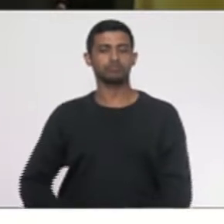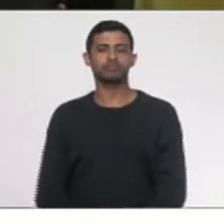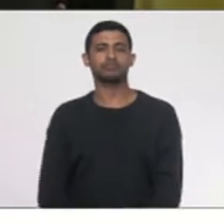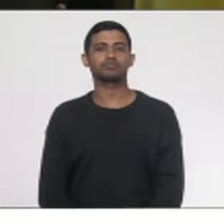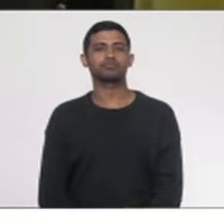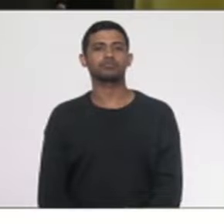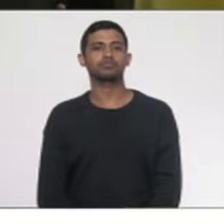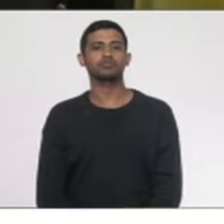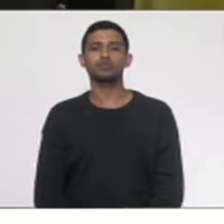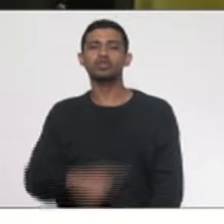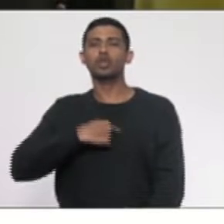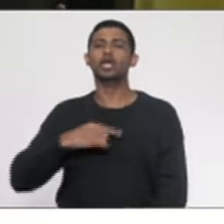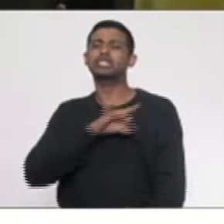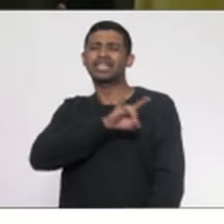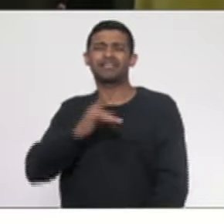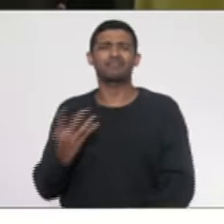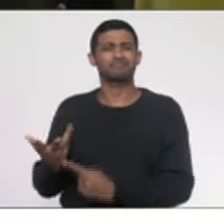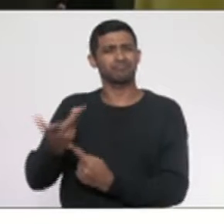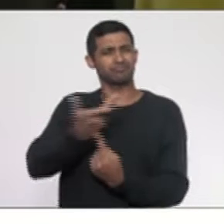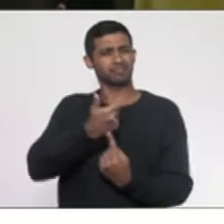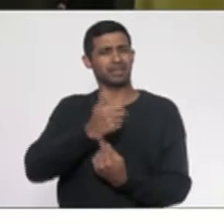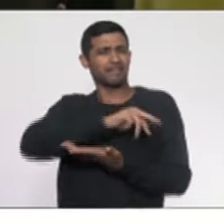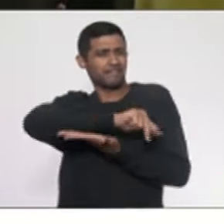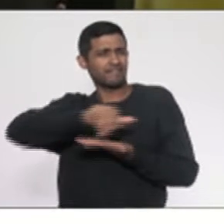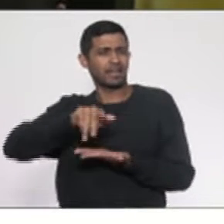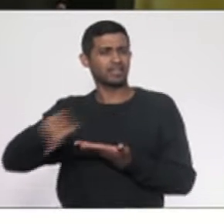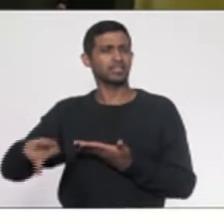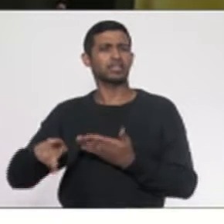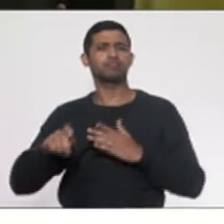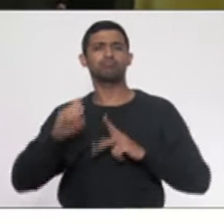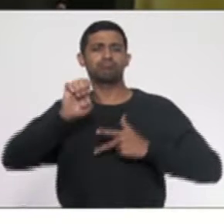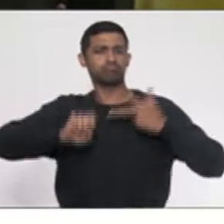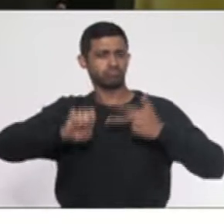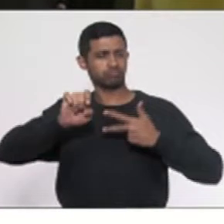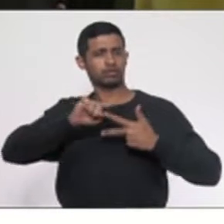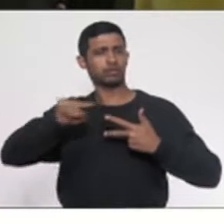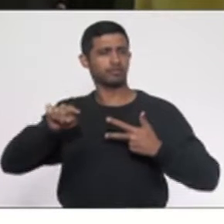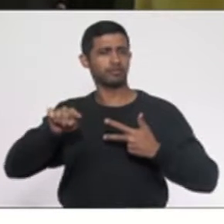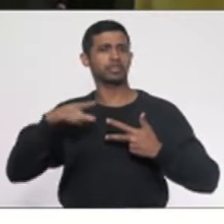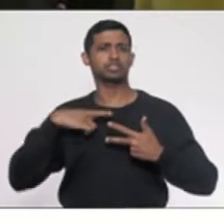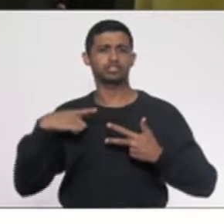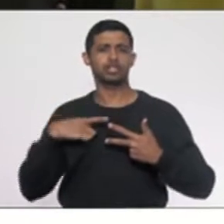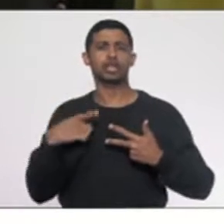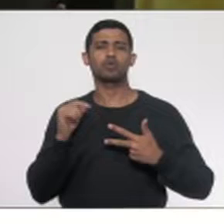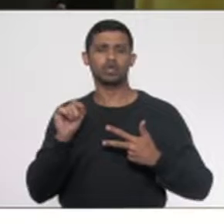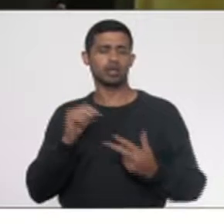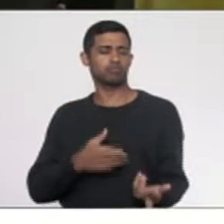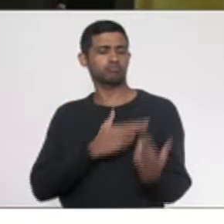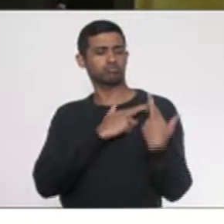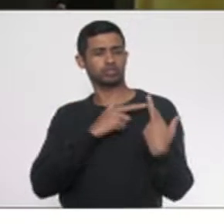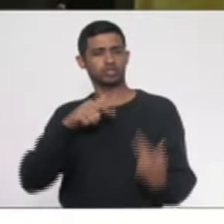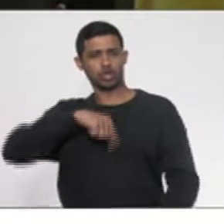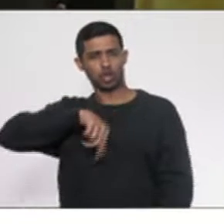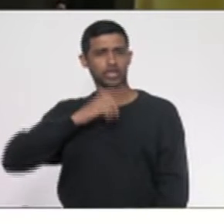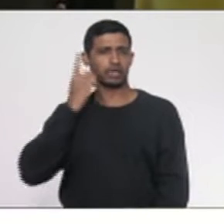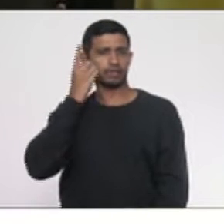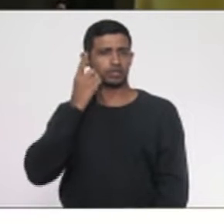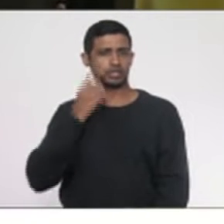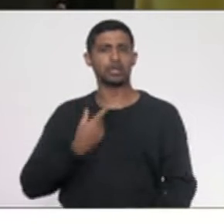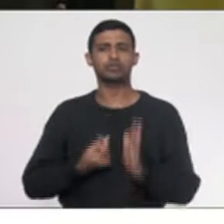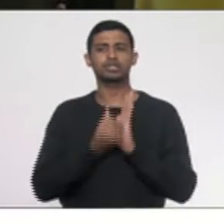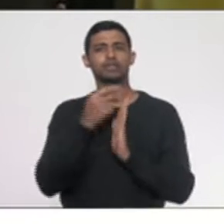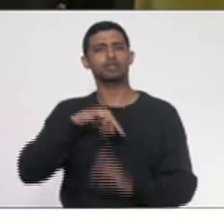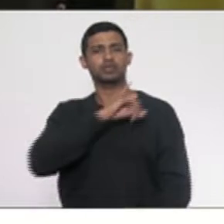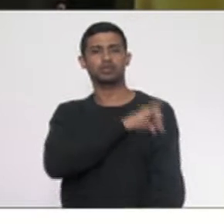legal, ouvimos as propostas de vários representantes do Poder Executivo, resgatando a corresponsabilidade do Parlamento na gestão orçamentária do Estado do